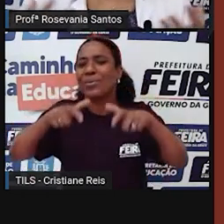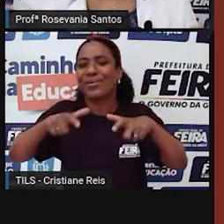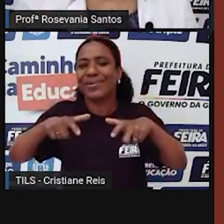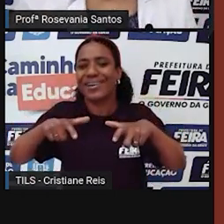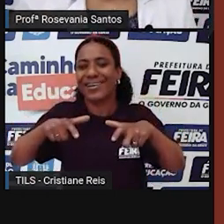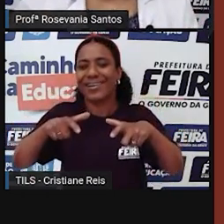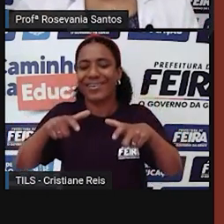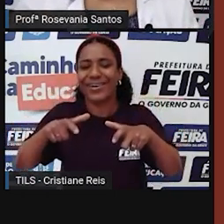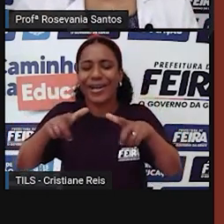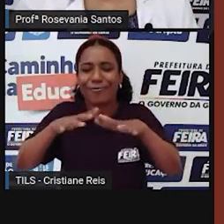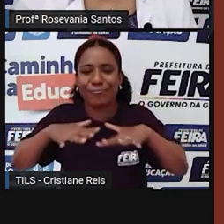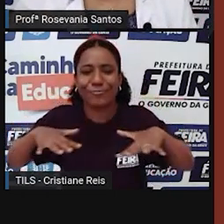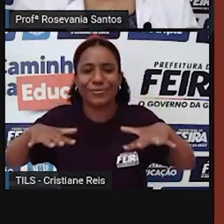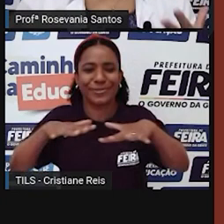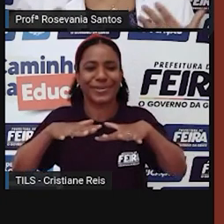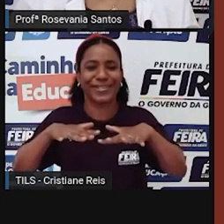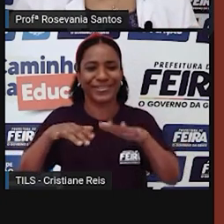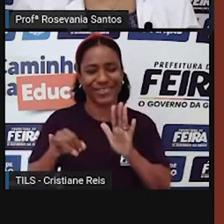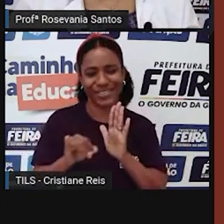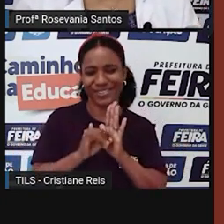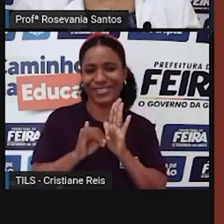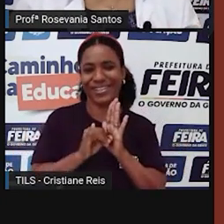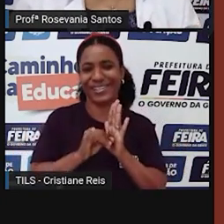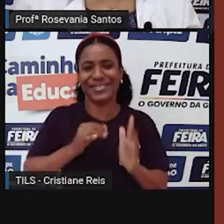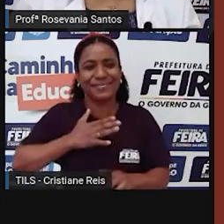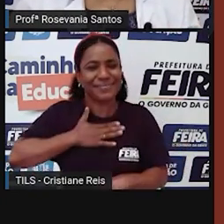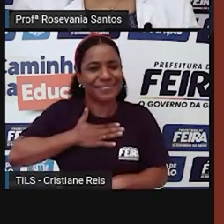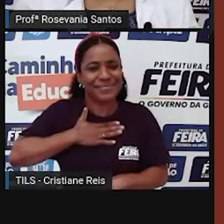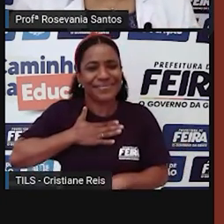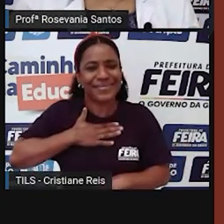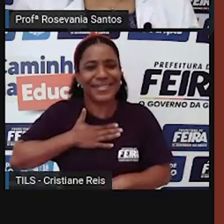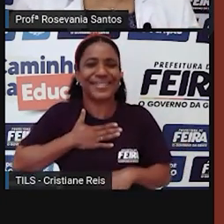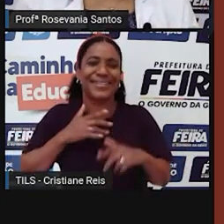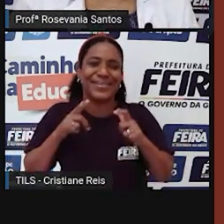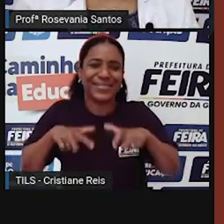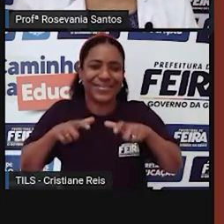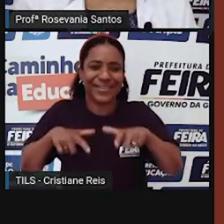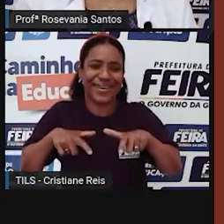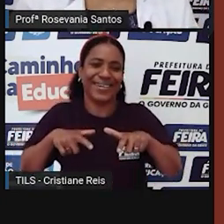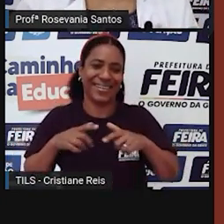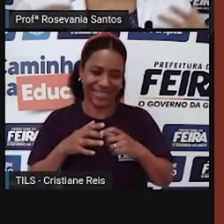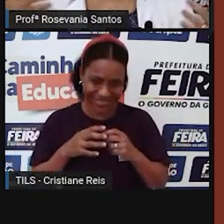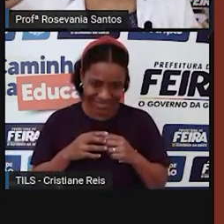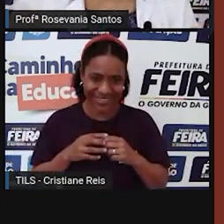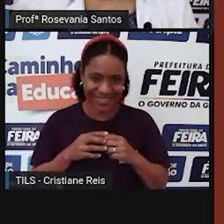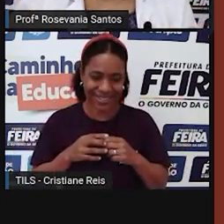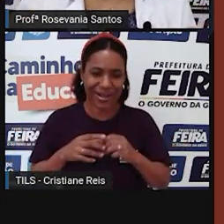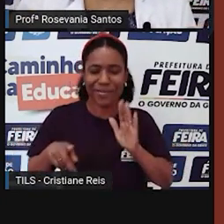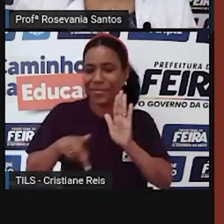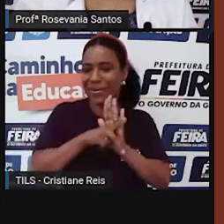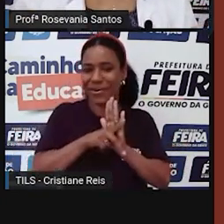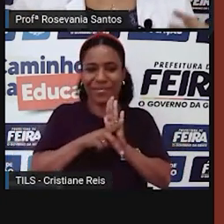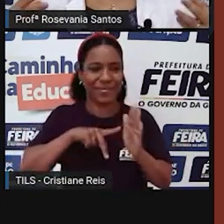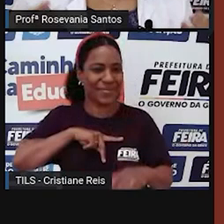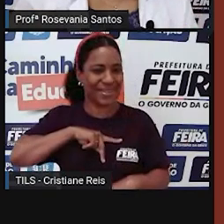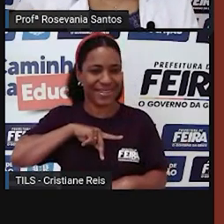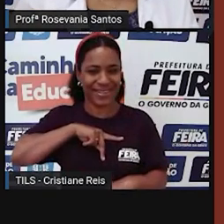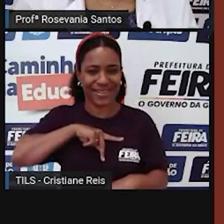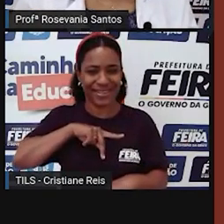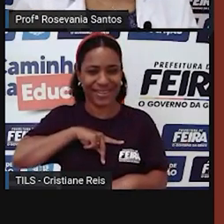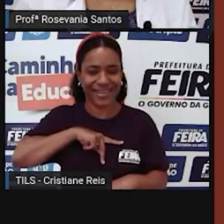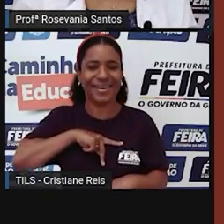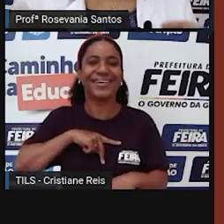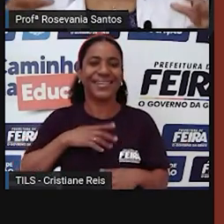que é esse espaço de pertencimento, é esse espaço que nos identifica, que a gente personaliza, que dá a